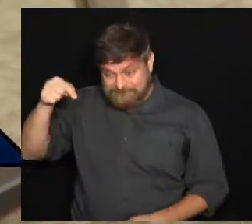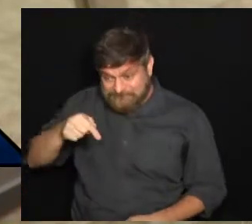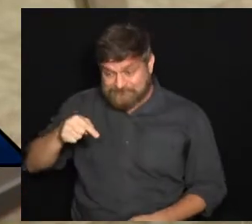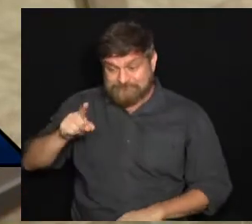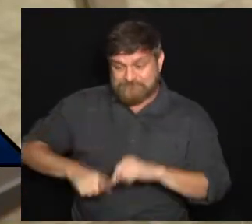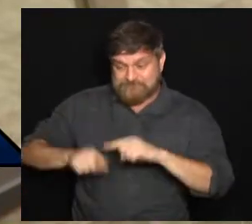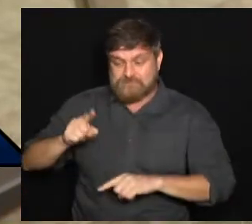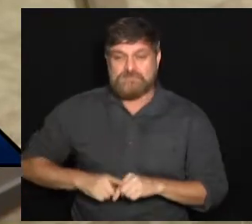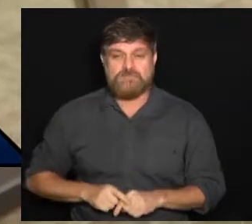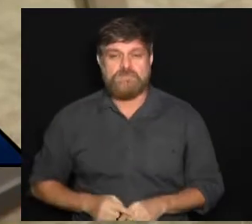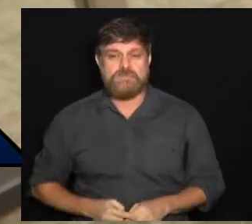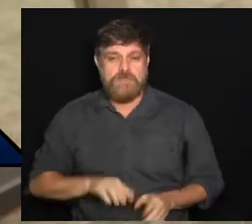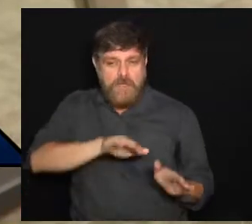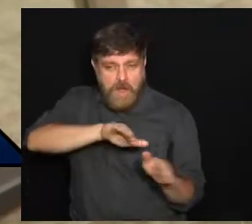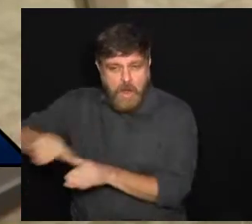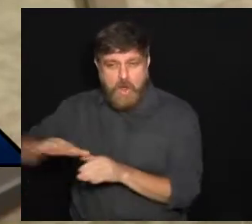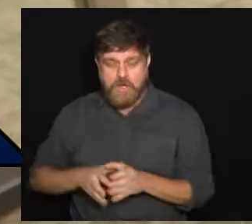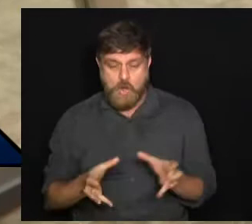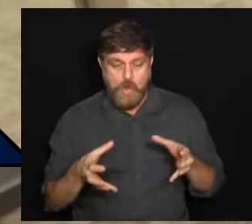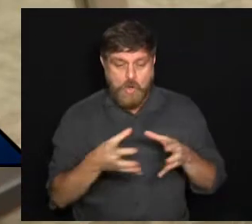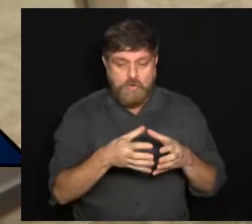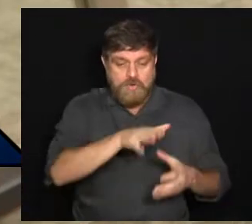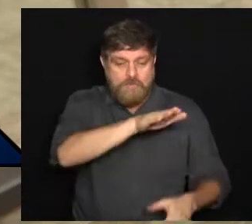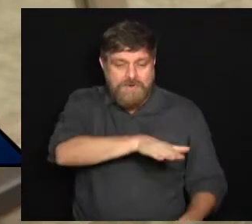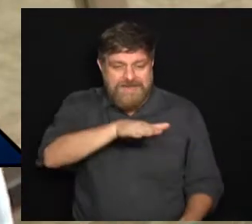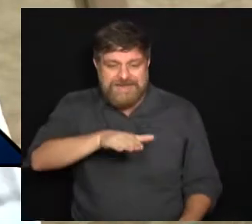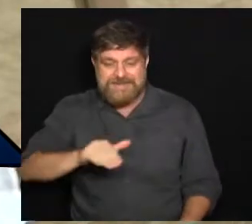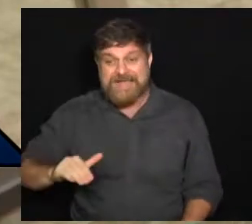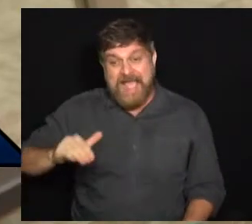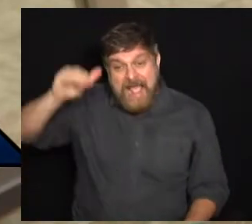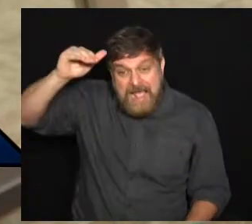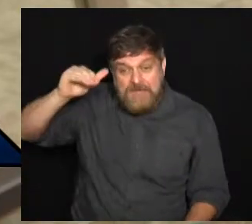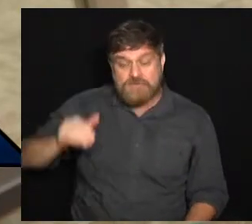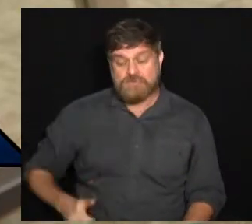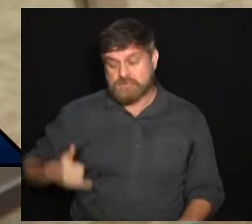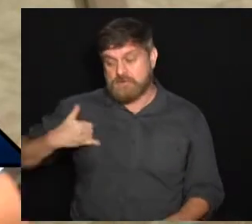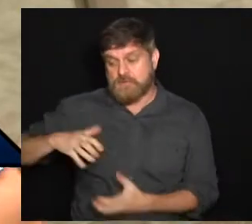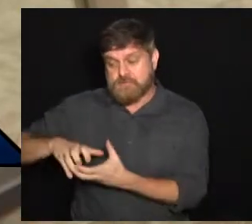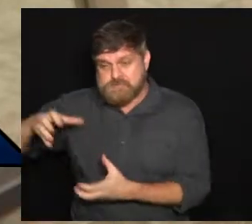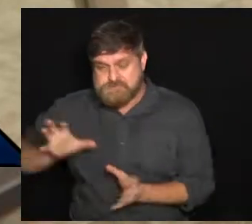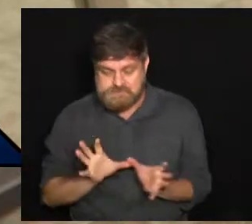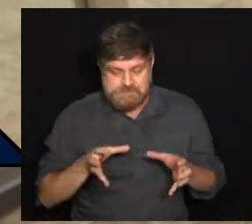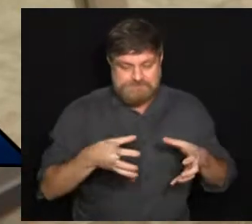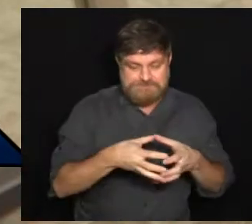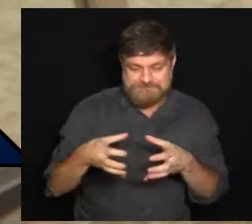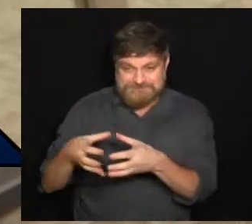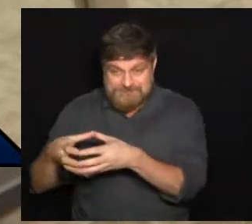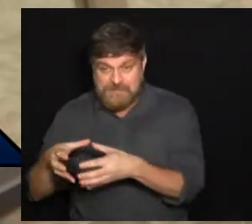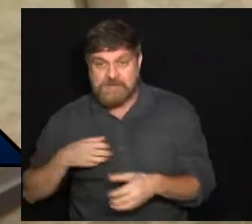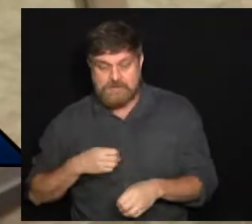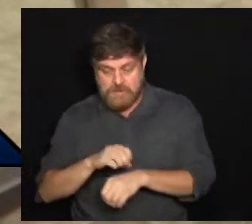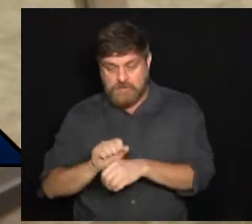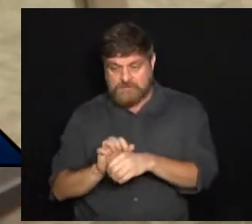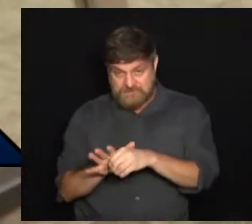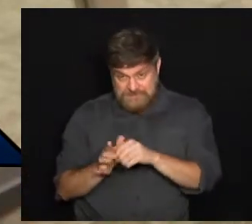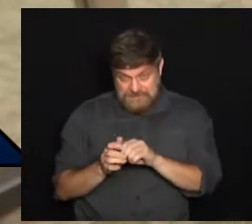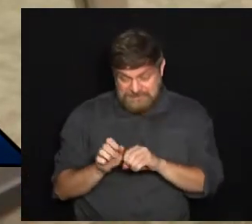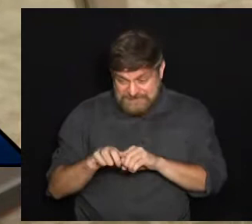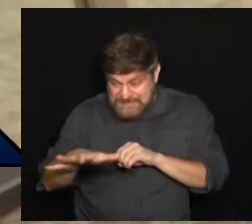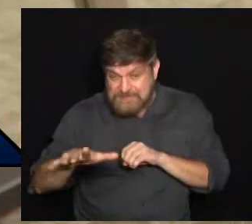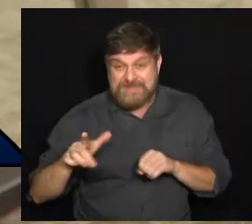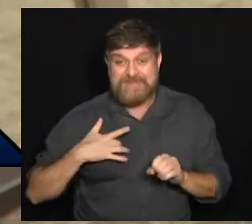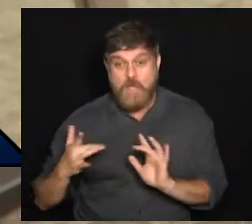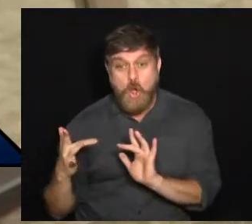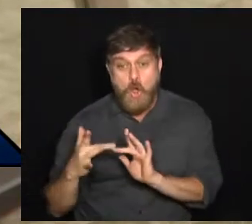diferença entre as crianças, né, os adultos, essa questão das transmissões, por que a gente fica preocupado? Então, o vírus transmite dessa forma, por contato e por